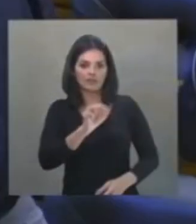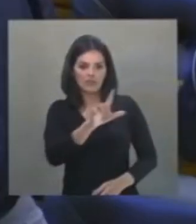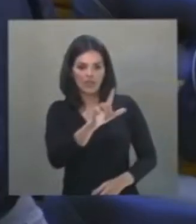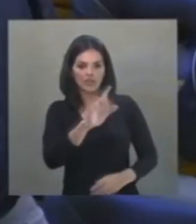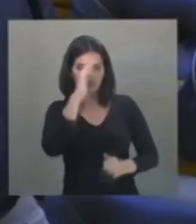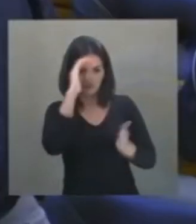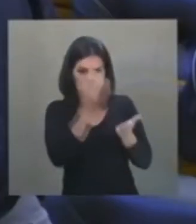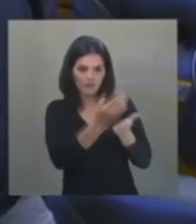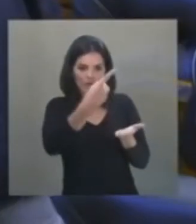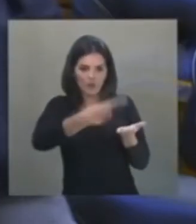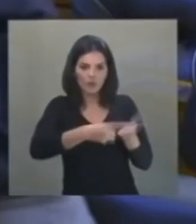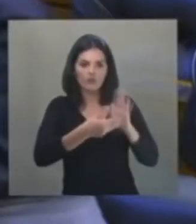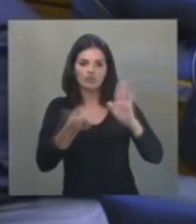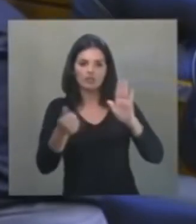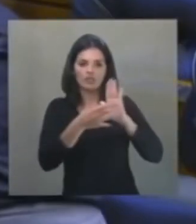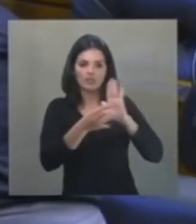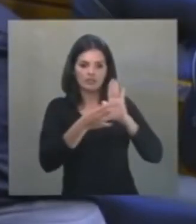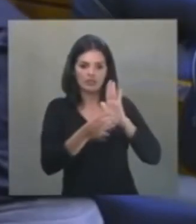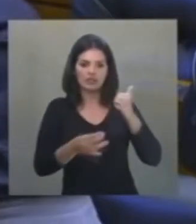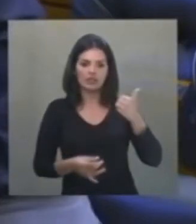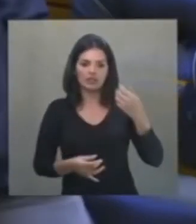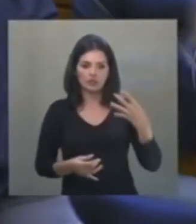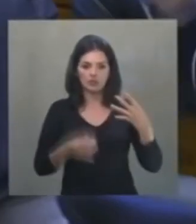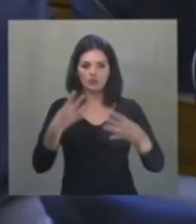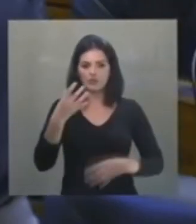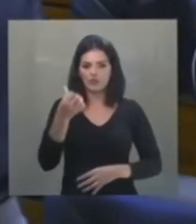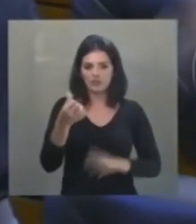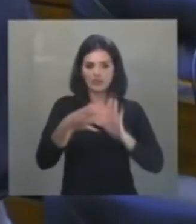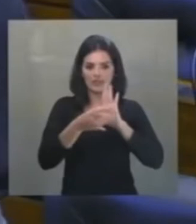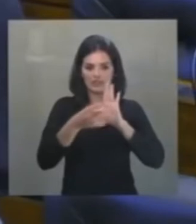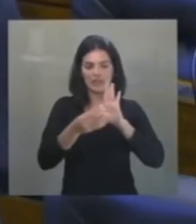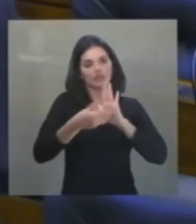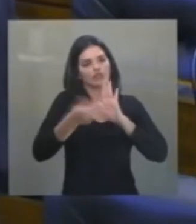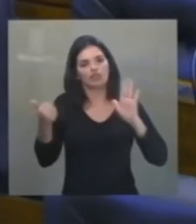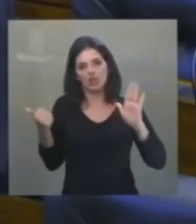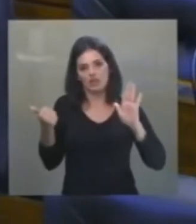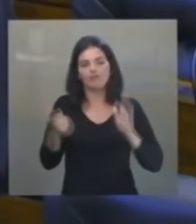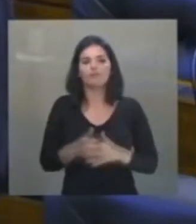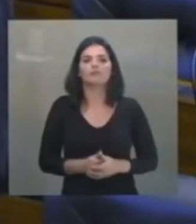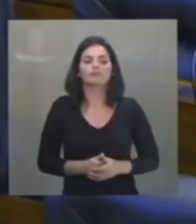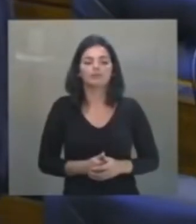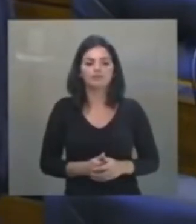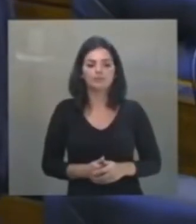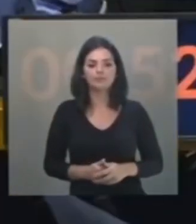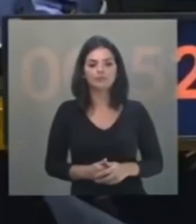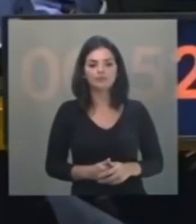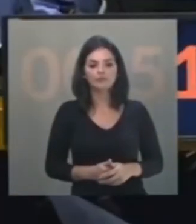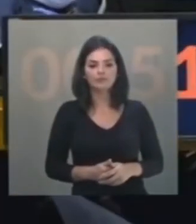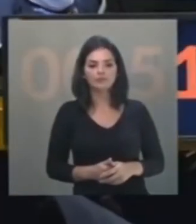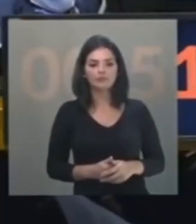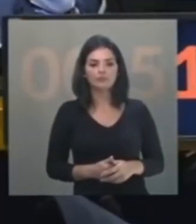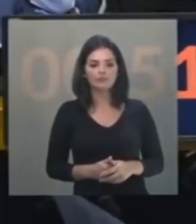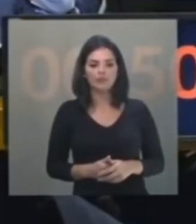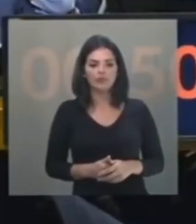e o congresso derrubou o veto do presidente Jair bolsonaro ao aumento no fundo eleitoral com a votação